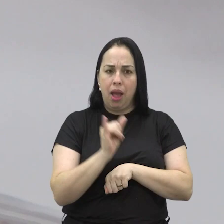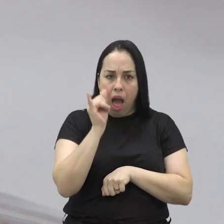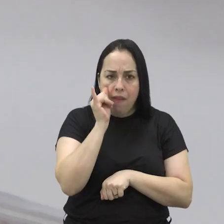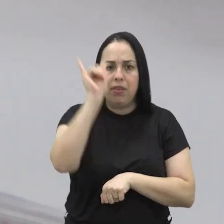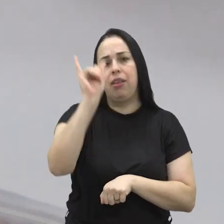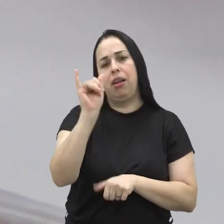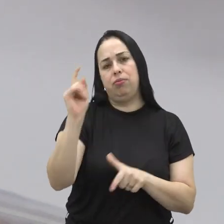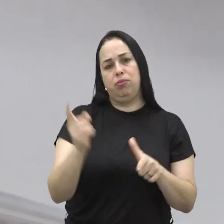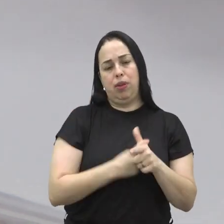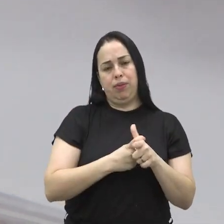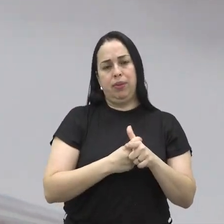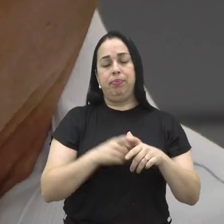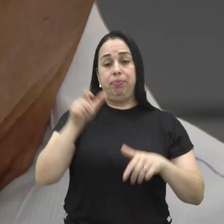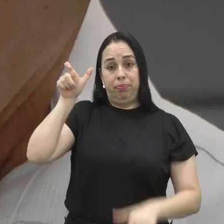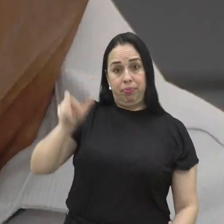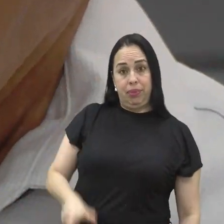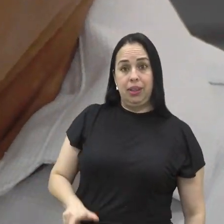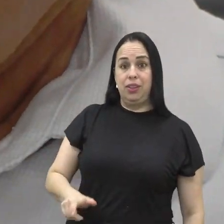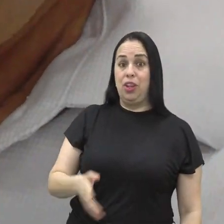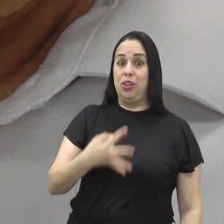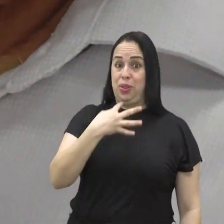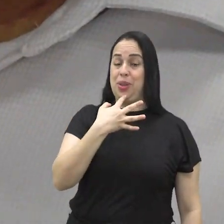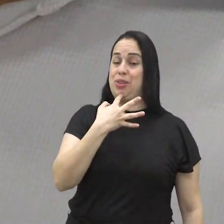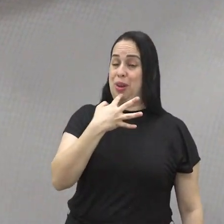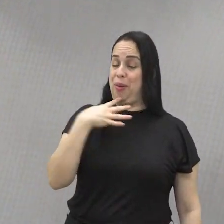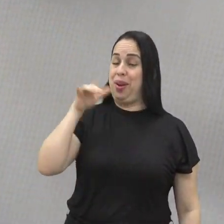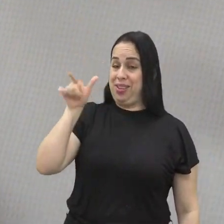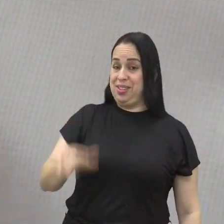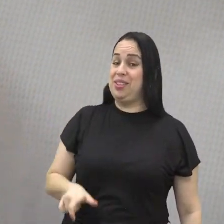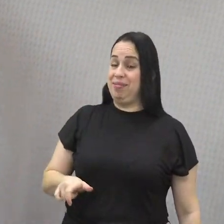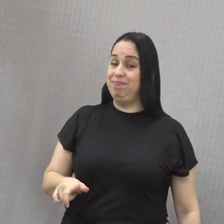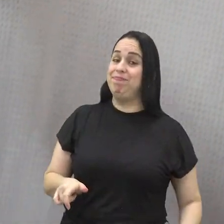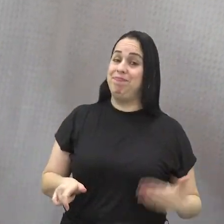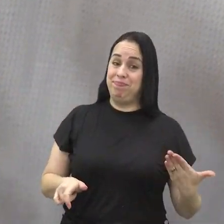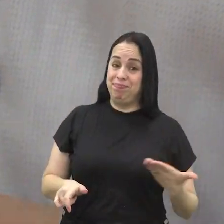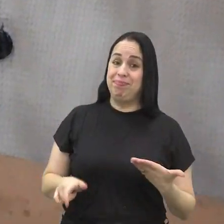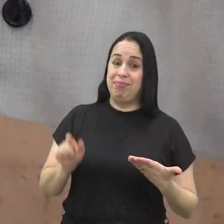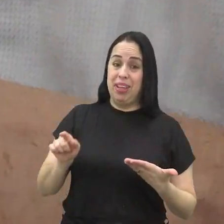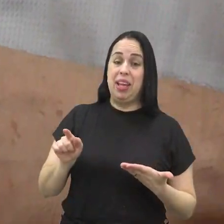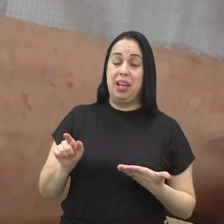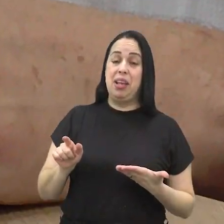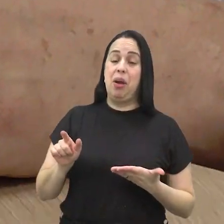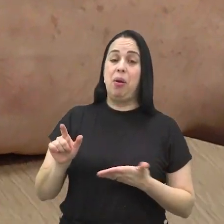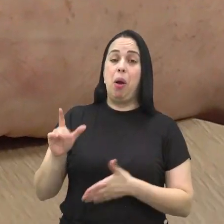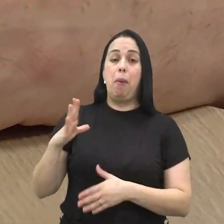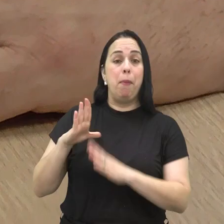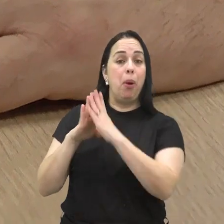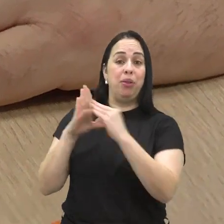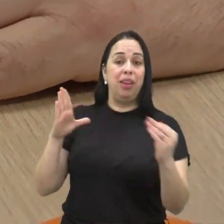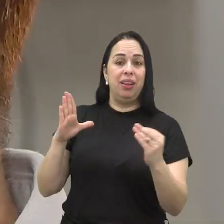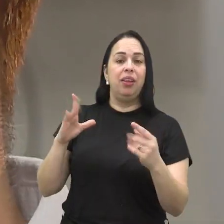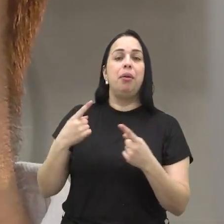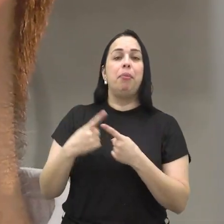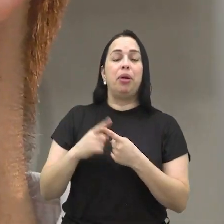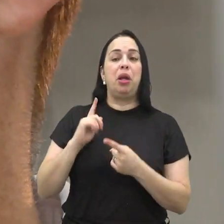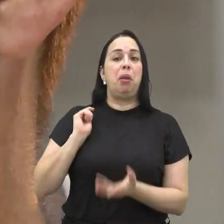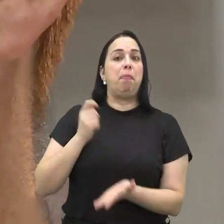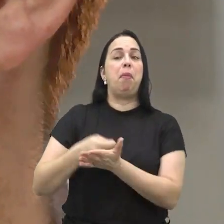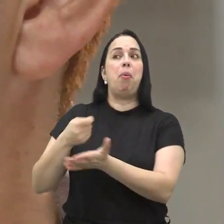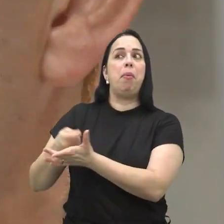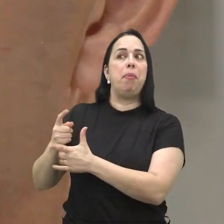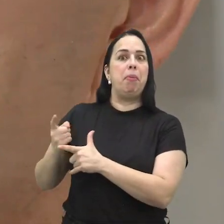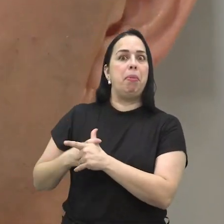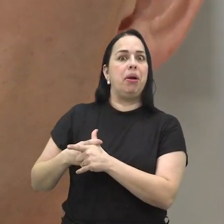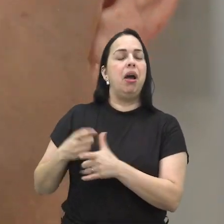para evitar o endividamento. O Gilson, que conhecemos no começo da reportagem, é um exemplo. Hoje, com